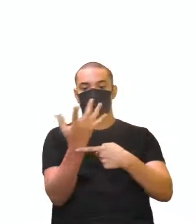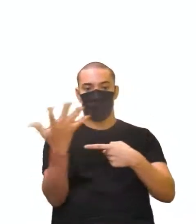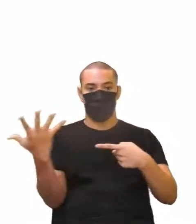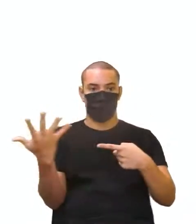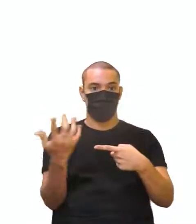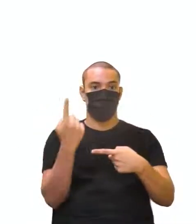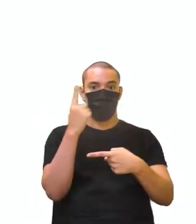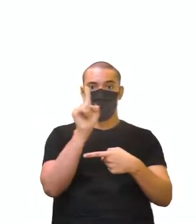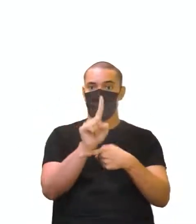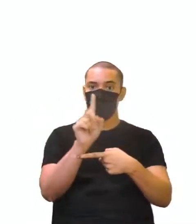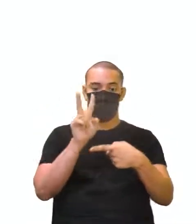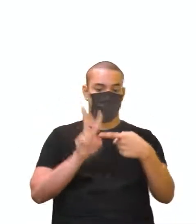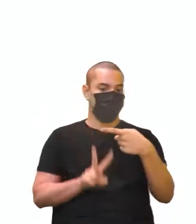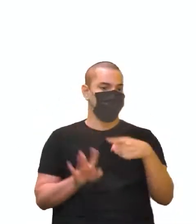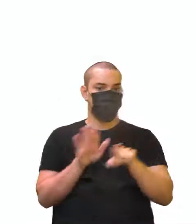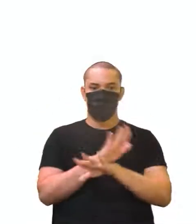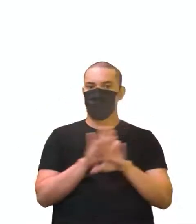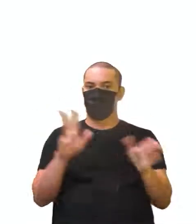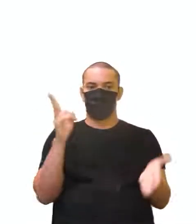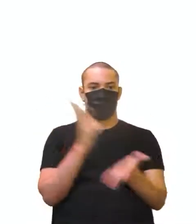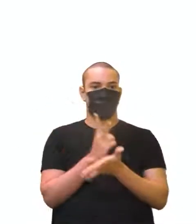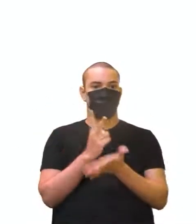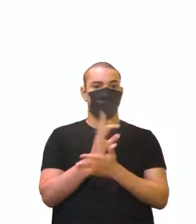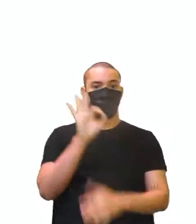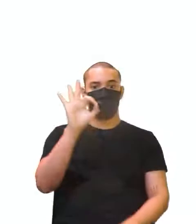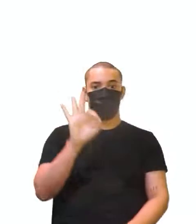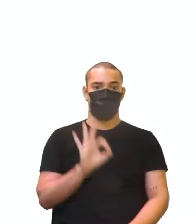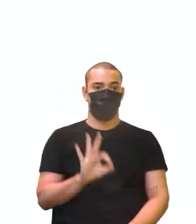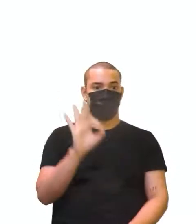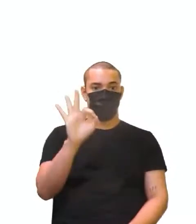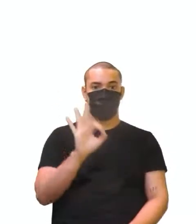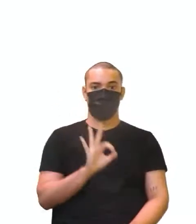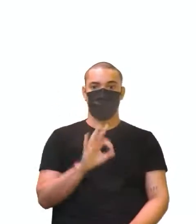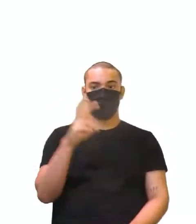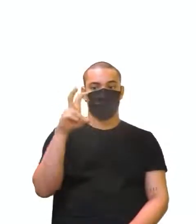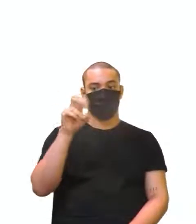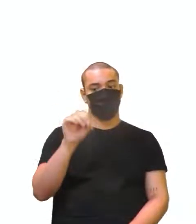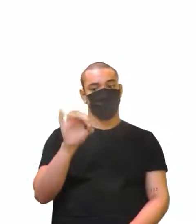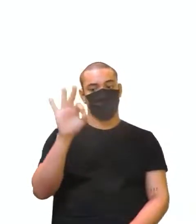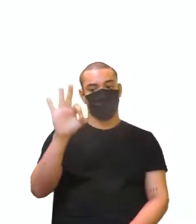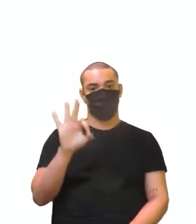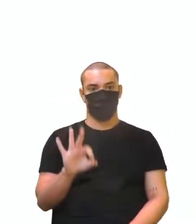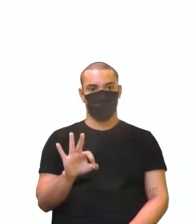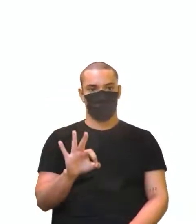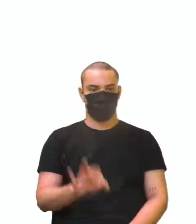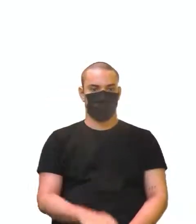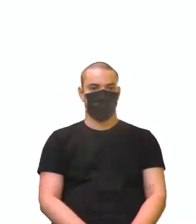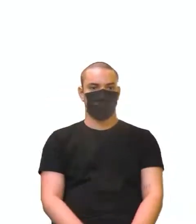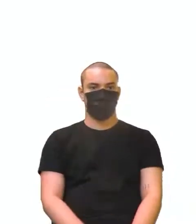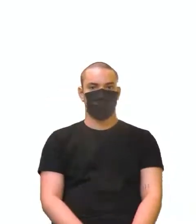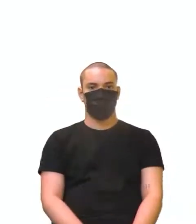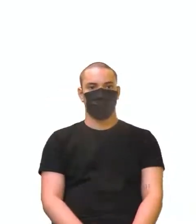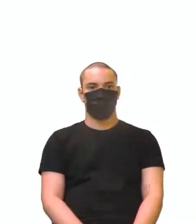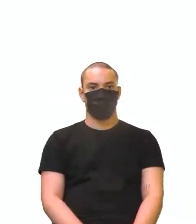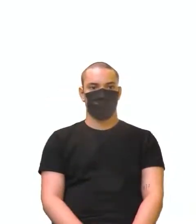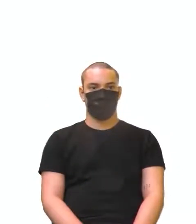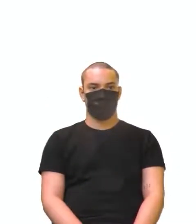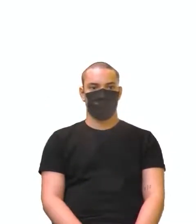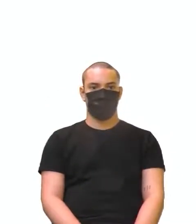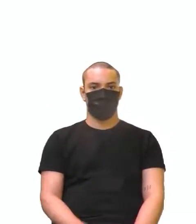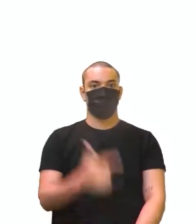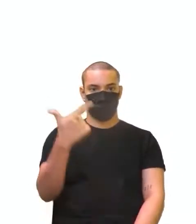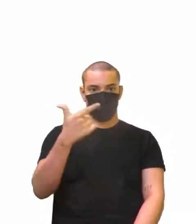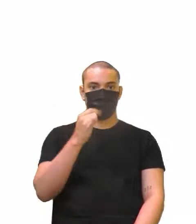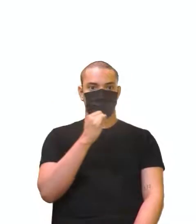em 1 sobre 2. Isso. Em porcentagem, é a mesma coisa que 50%. 50%. Vamos lá? Segundo